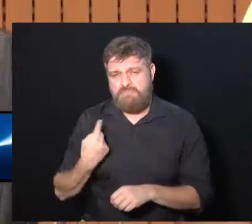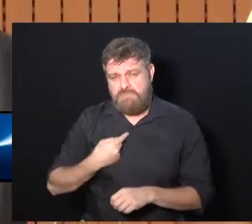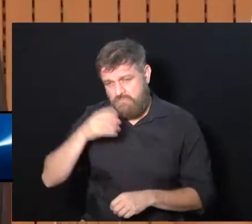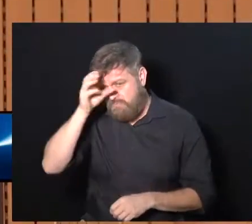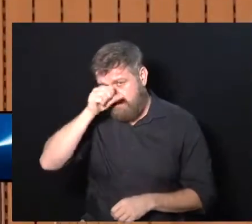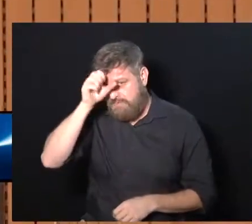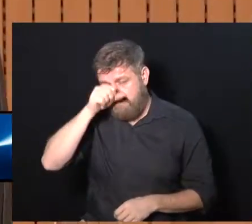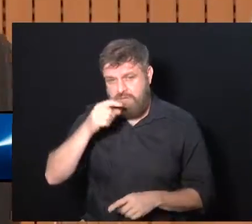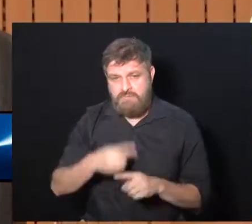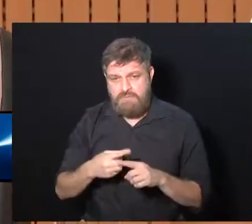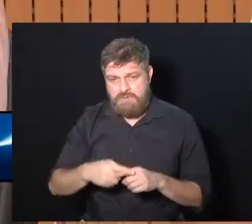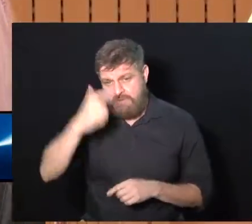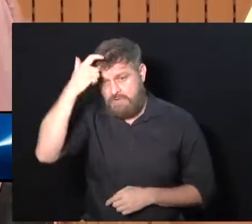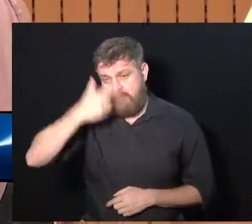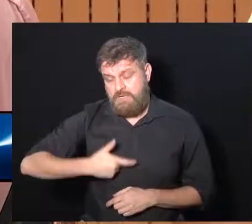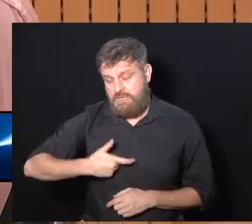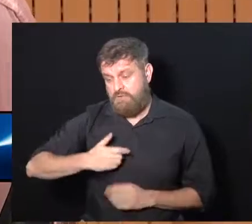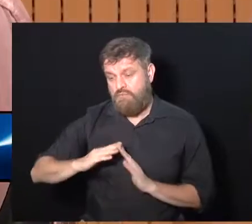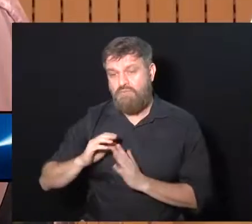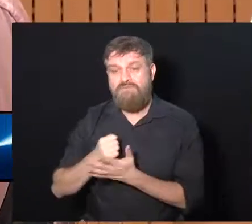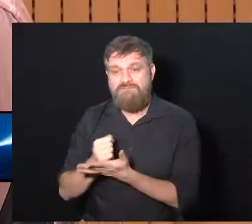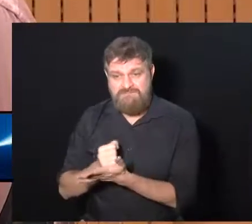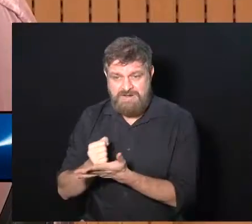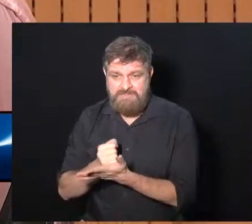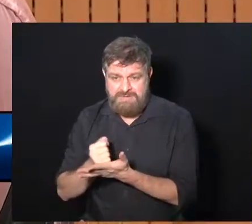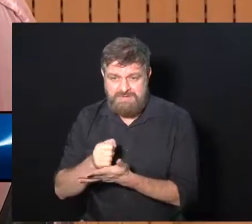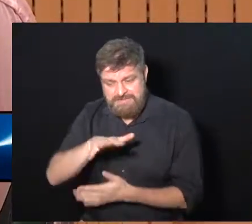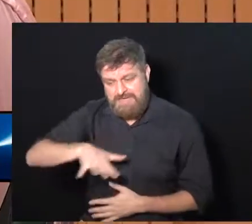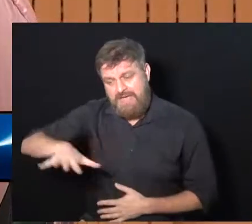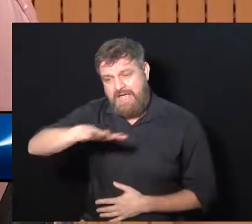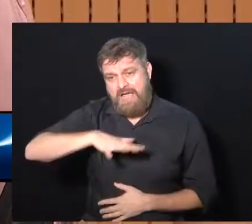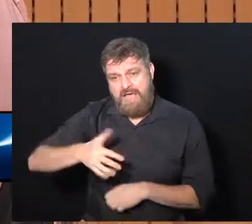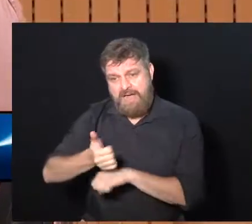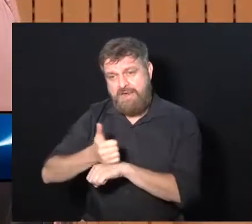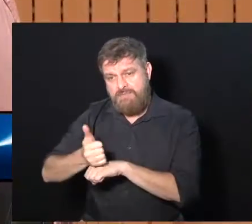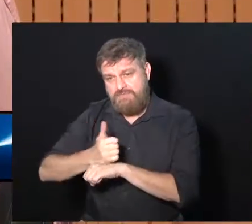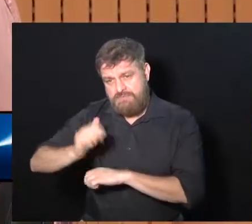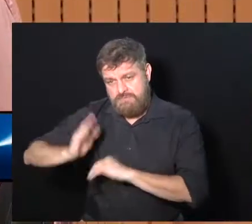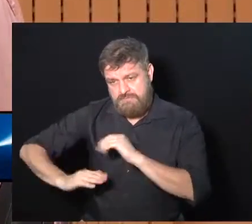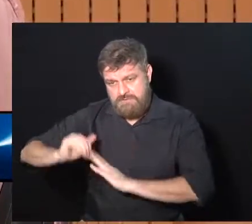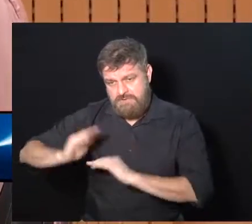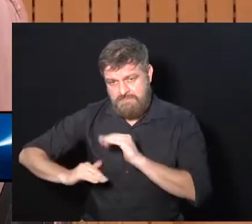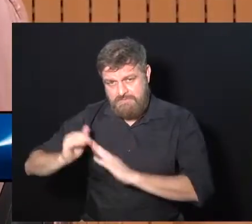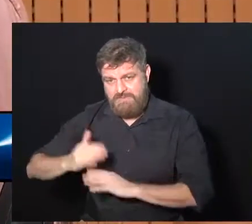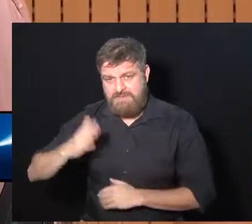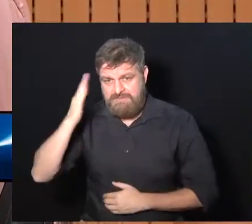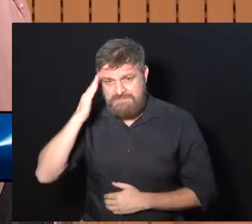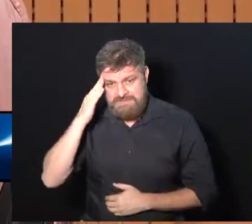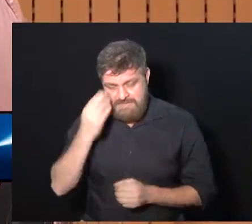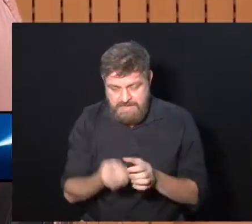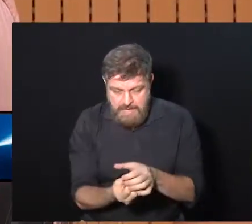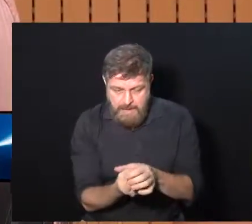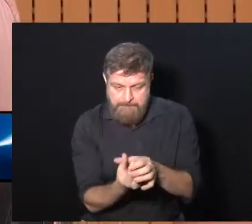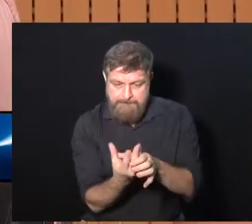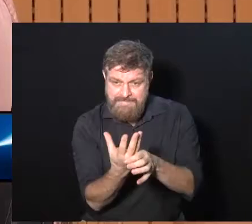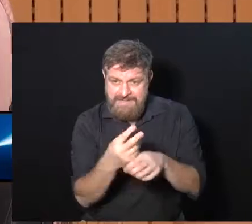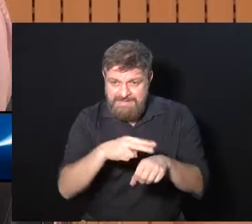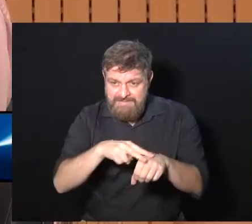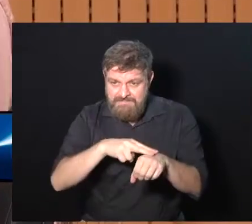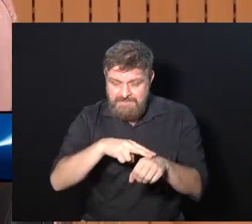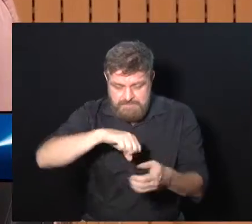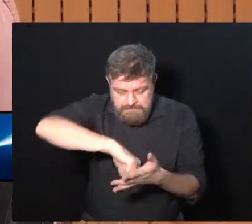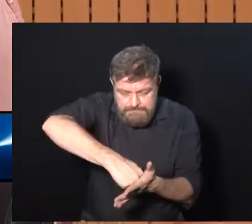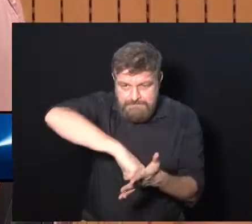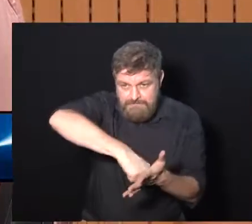porque, presidente, que é Jorge da Farmácia, que eu gosto dessa área, mas eu tenho certeza que essa área de fitoterápico é muito bacana. Eu acho que todas